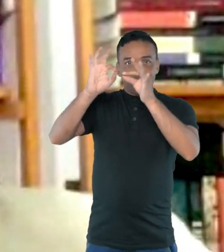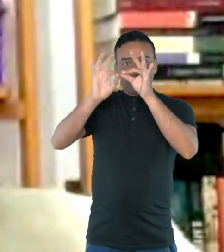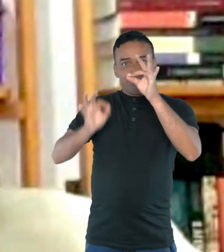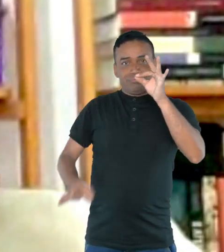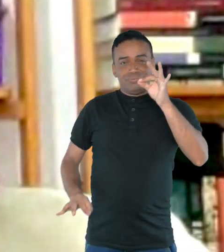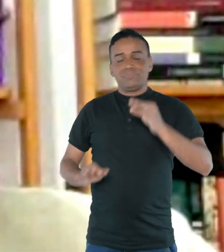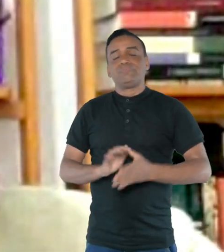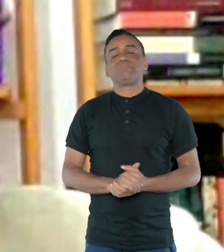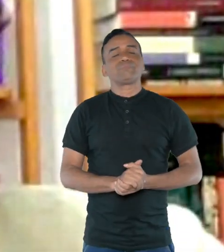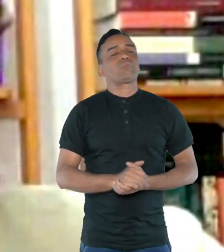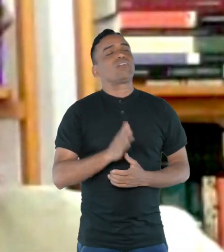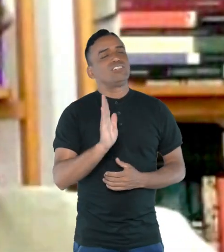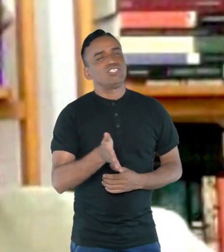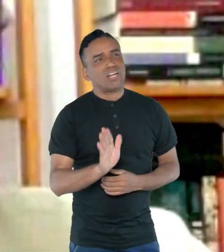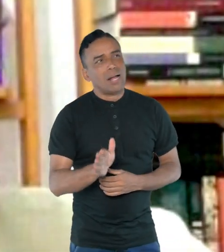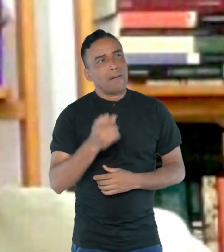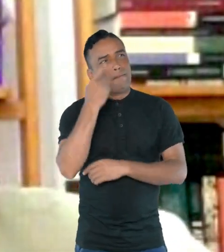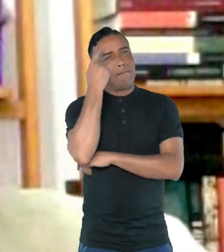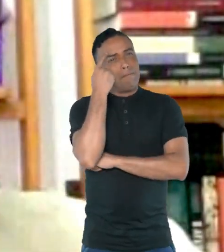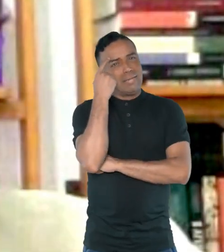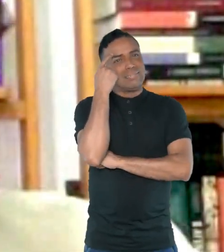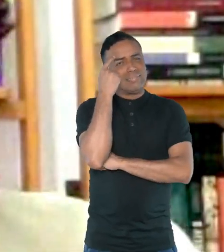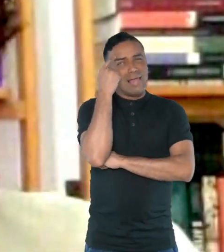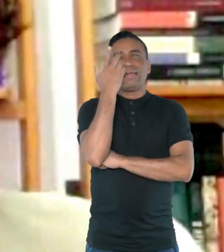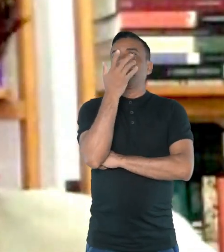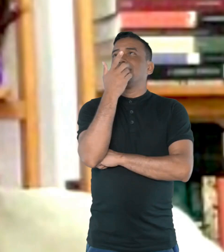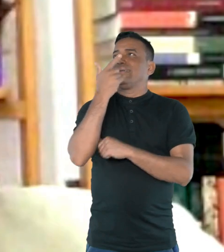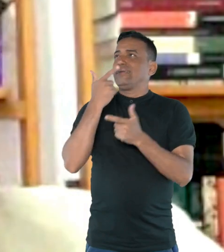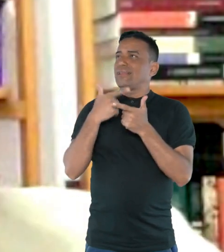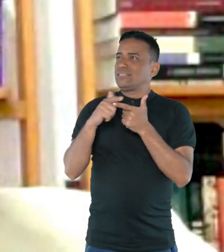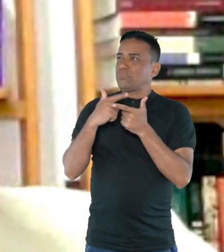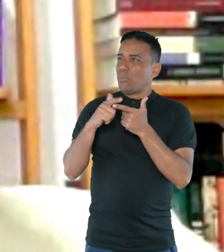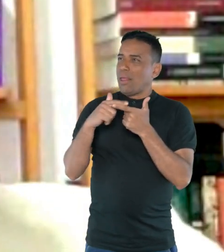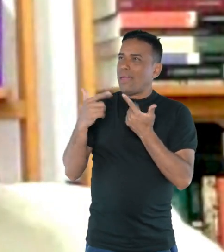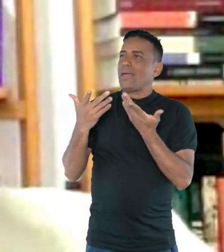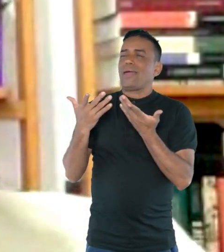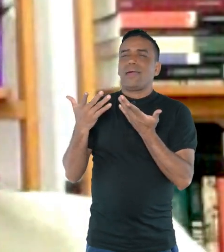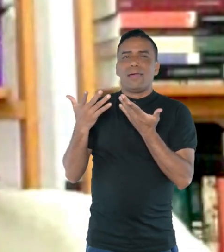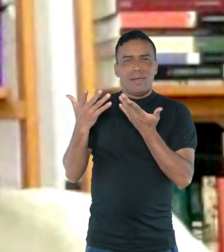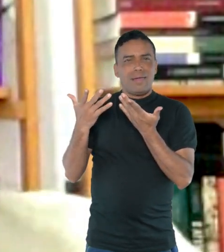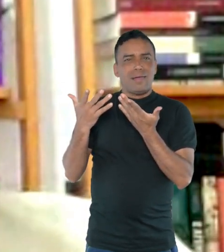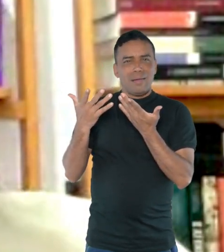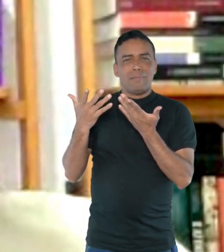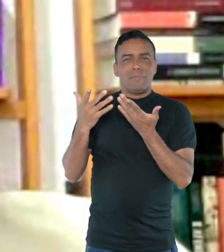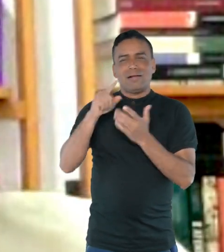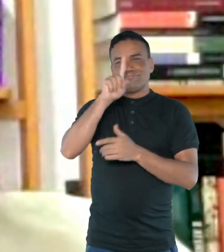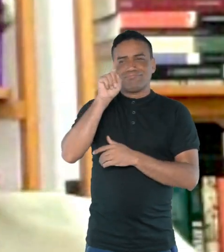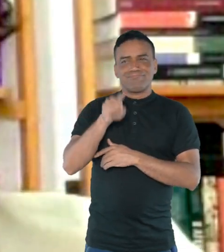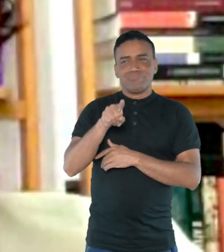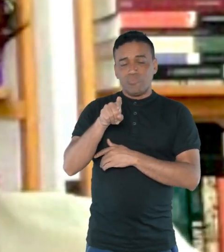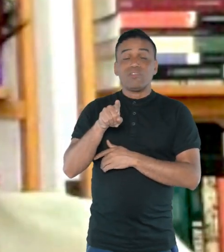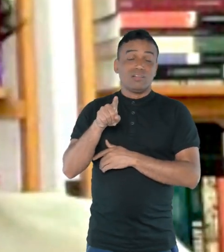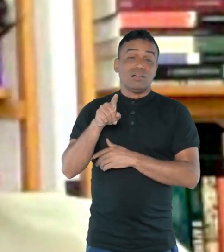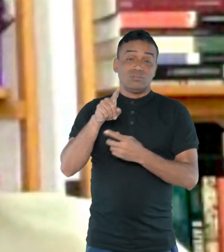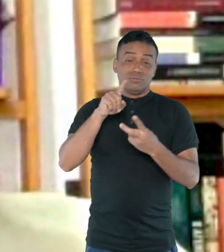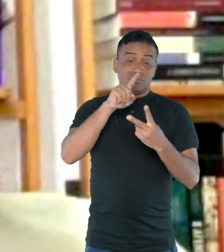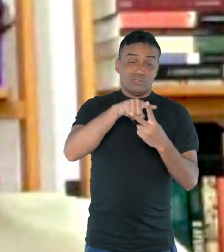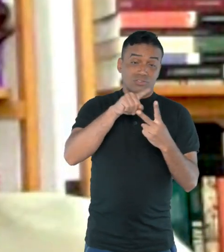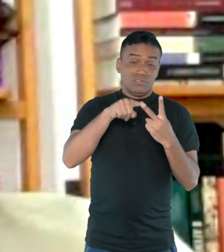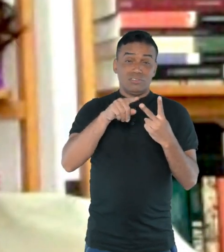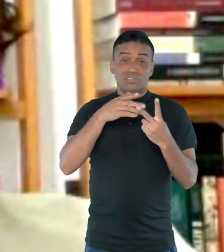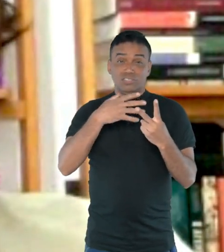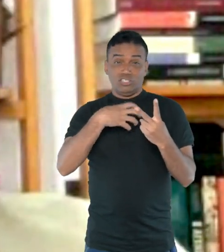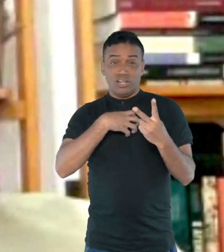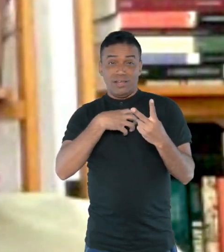Eu já me peguei pensando nessa questão. Eu acredito que as duas formas de escrever, as duas formas